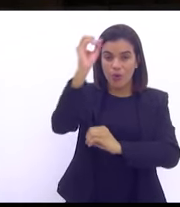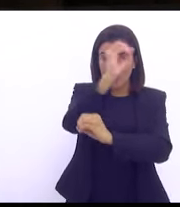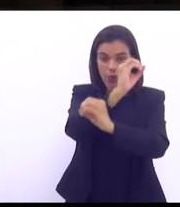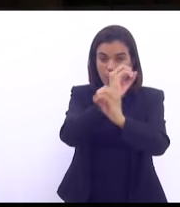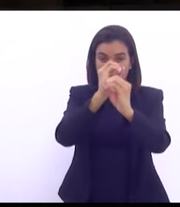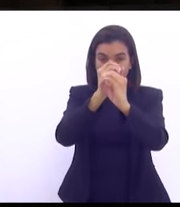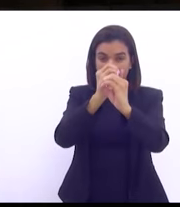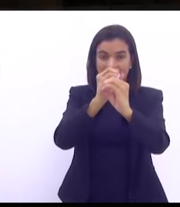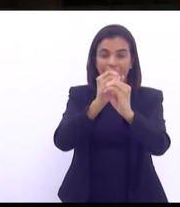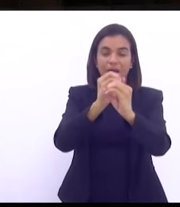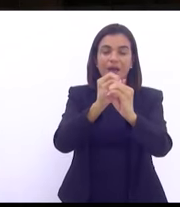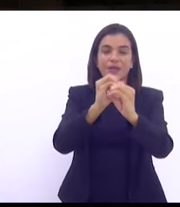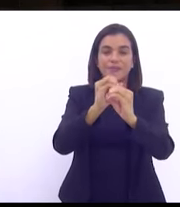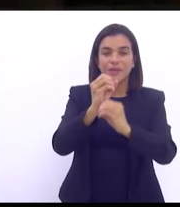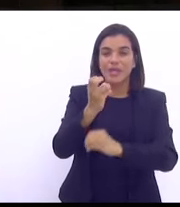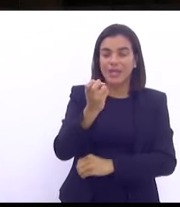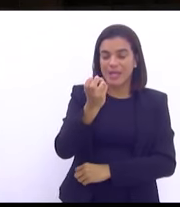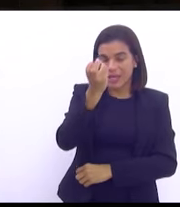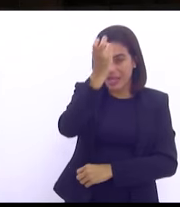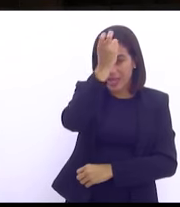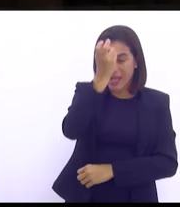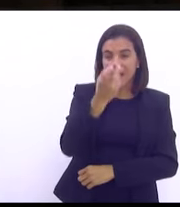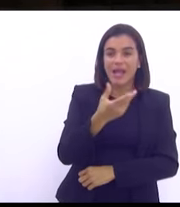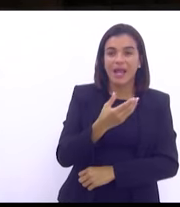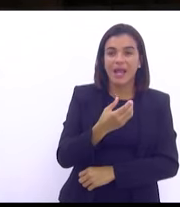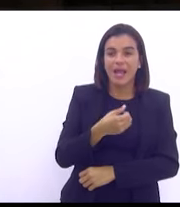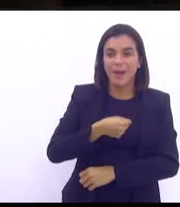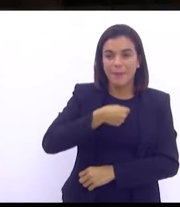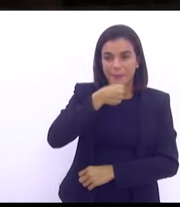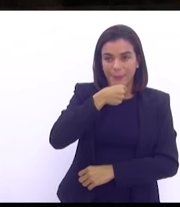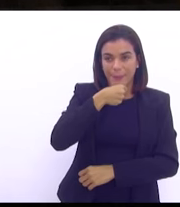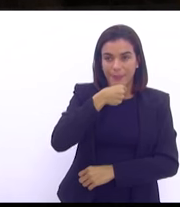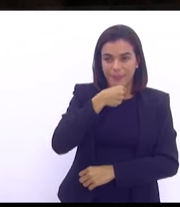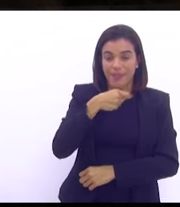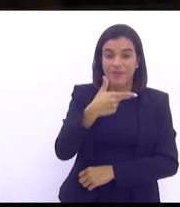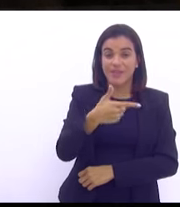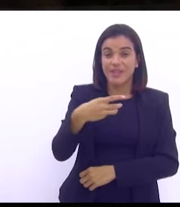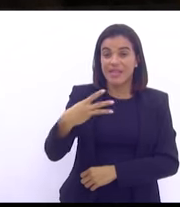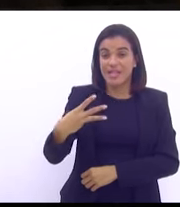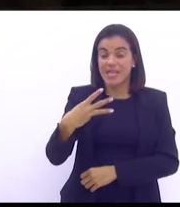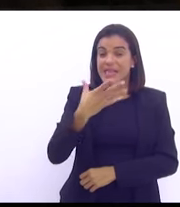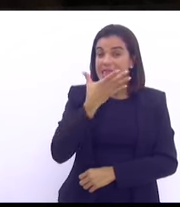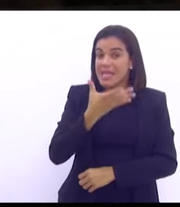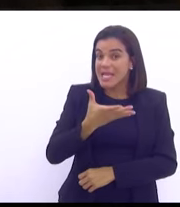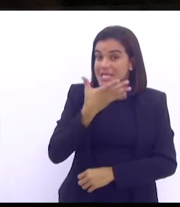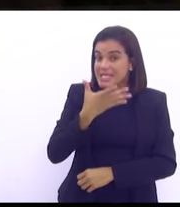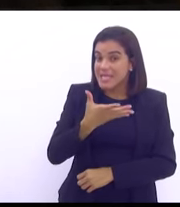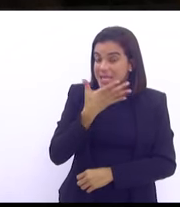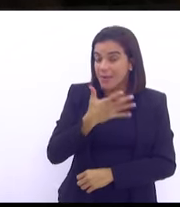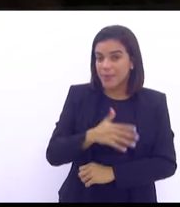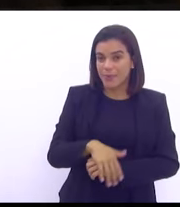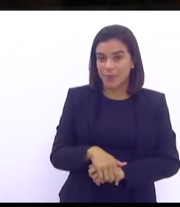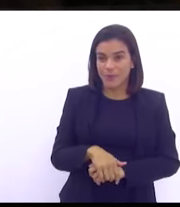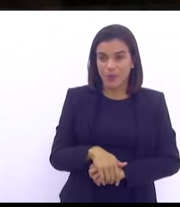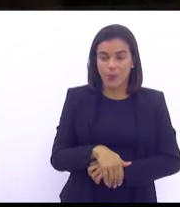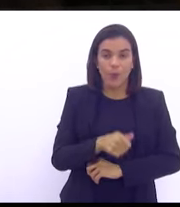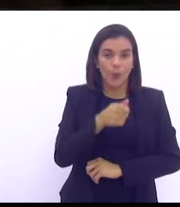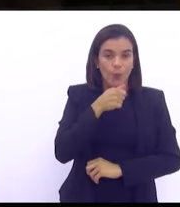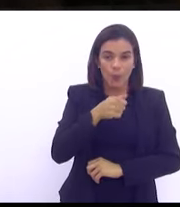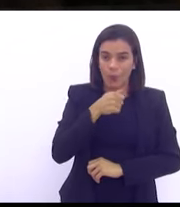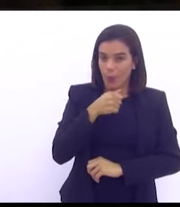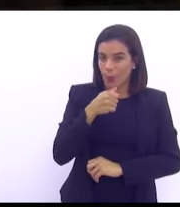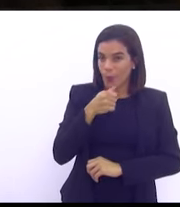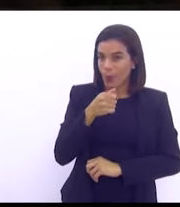em 23 de dezembro. E aí começa o verão. Não estamos ainda no